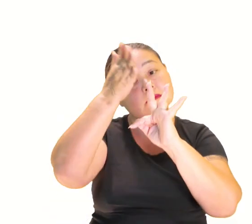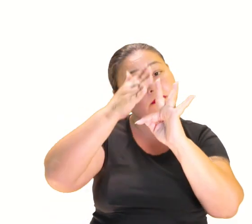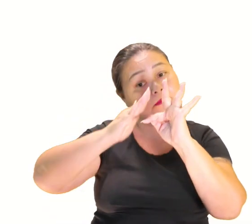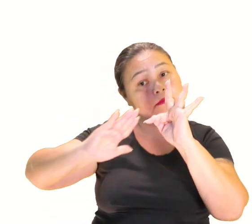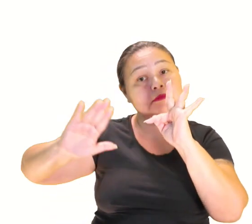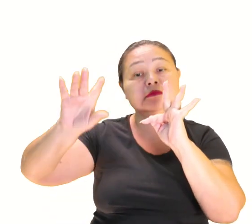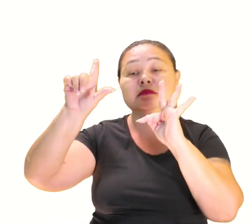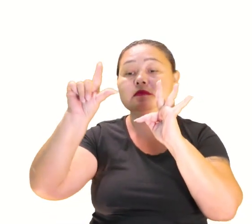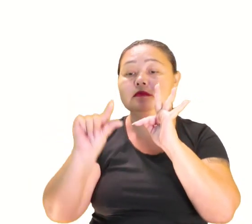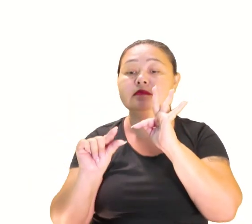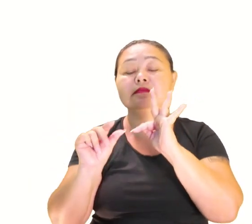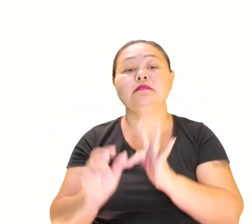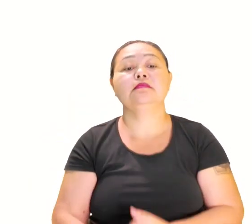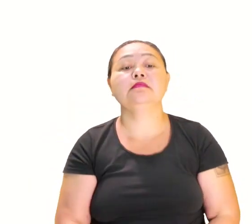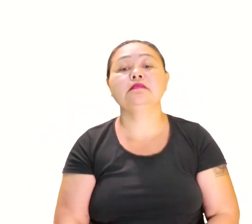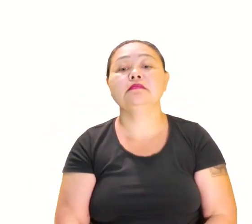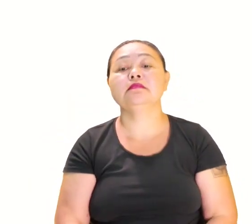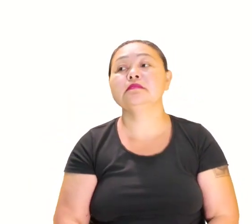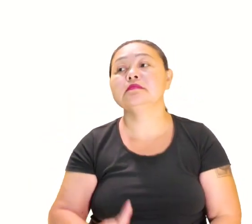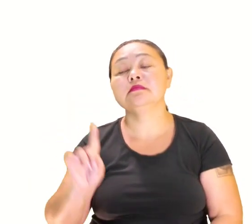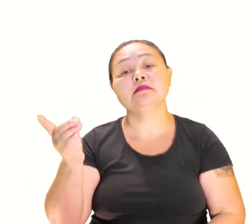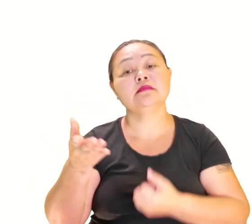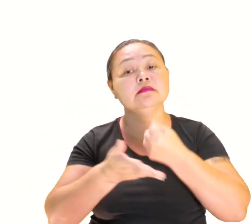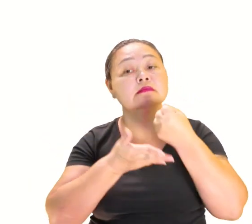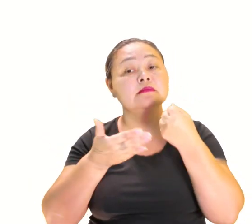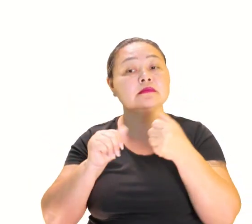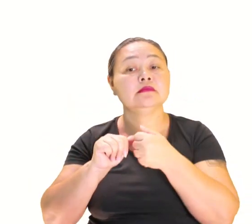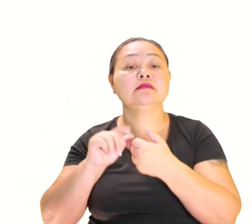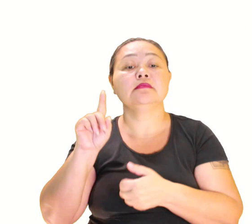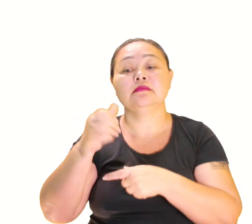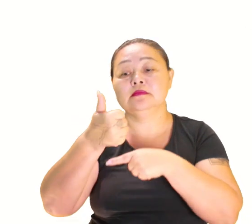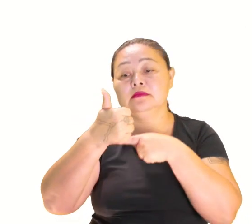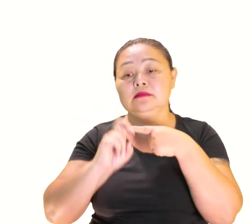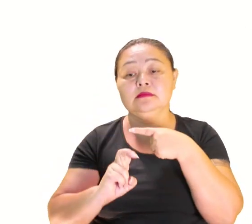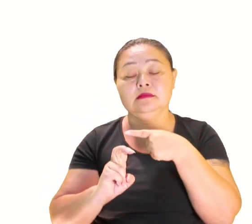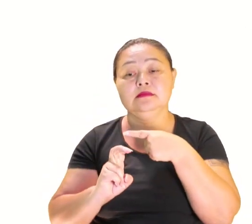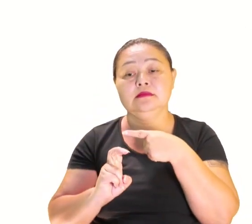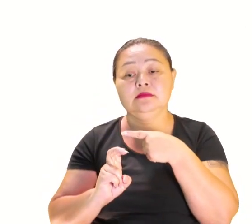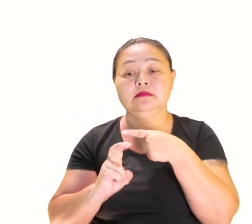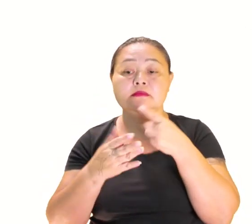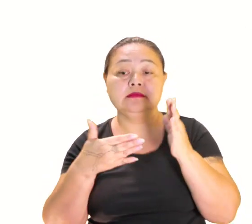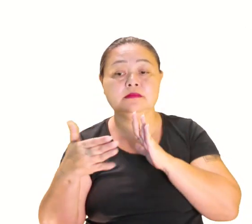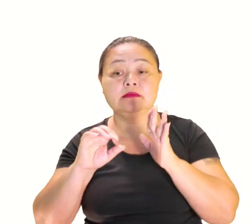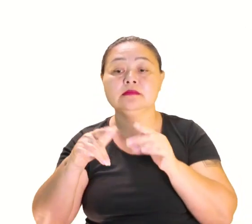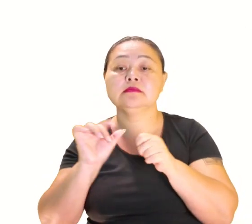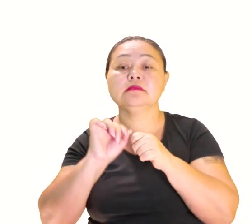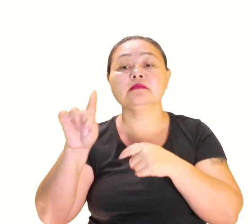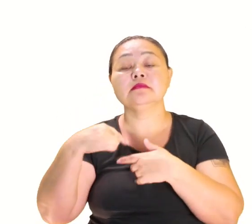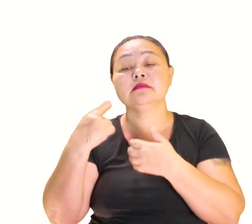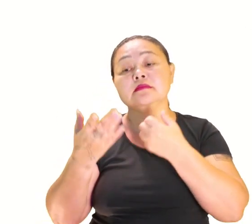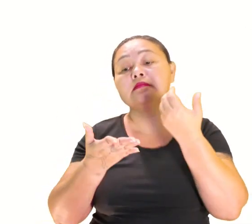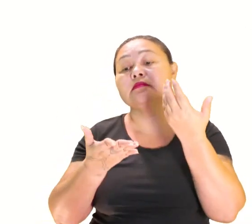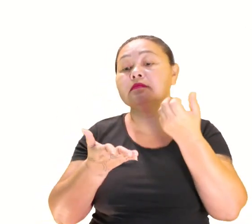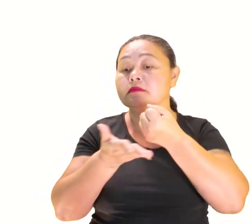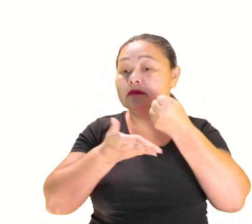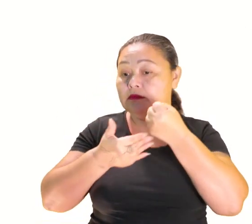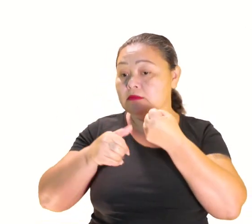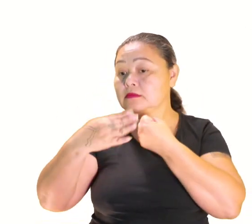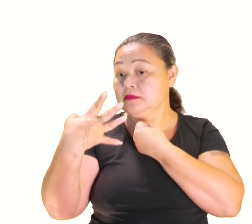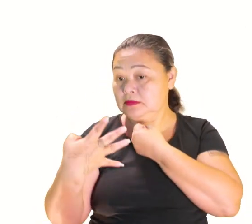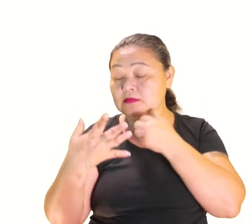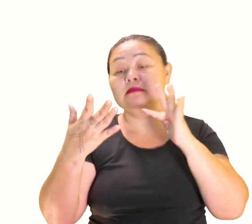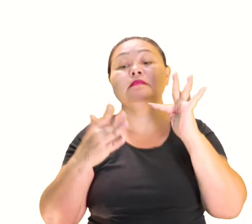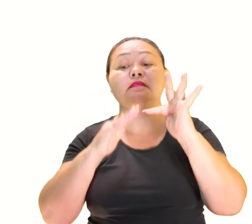torre, decrescente, tá? A nossa base era 1 quinto, então, com certeza, entre 0 e 1, decrescente. Agora, a nossa base é 4, crescente.